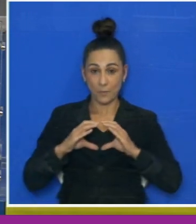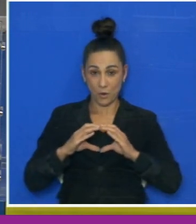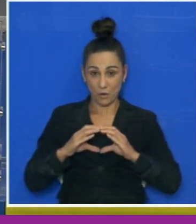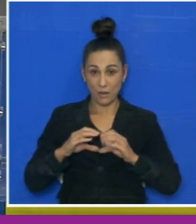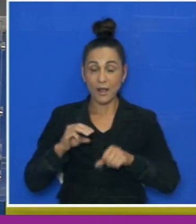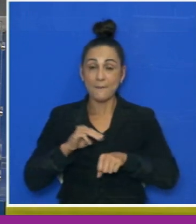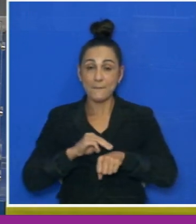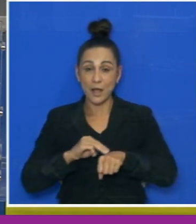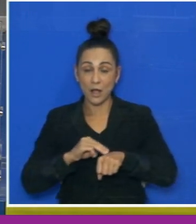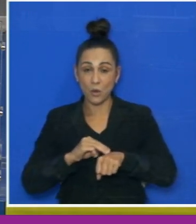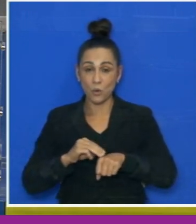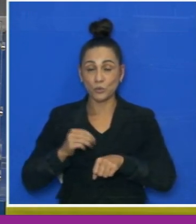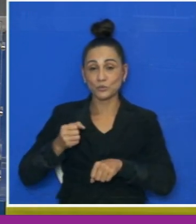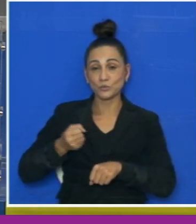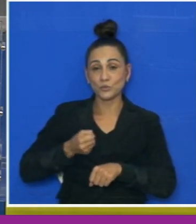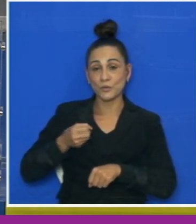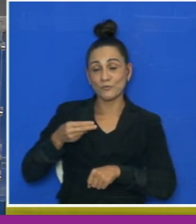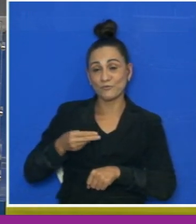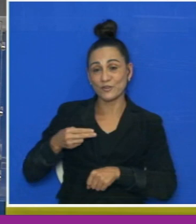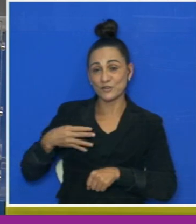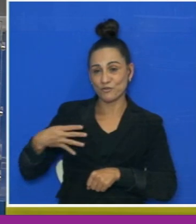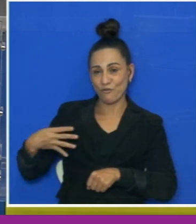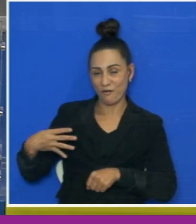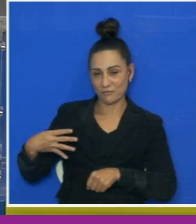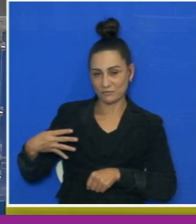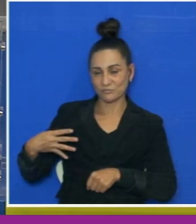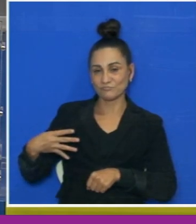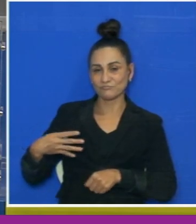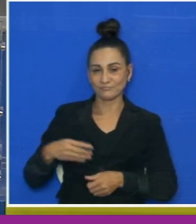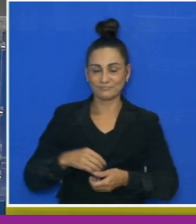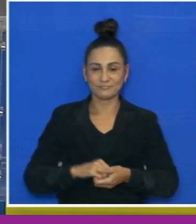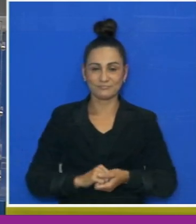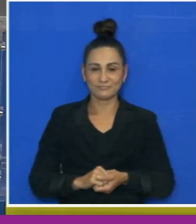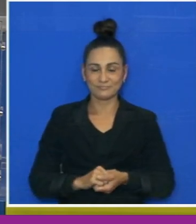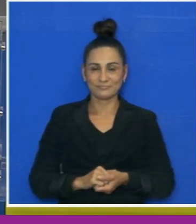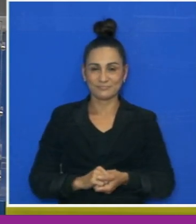Bola marrom número 24.